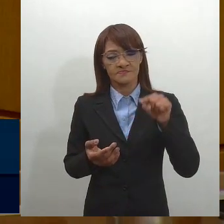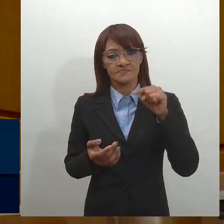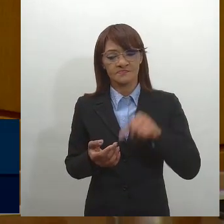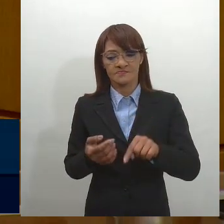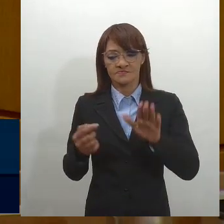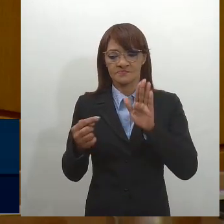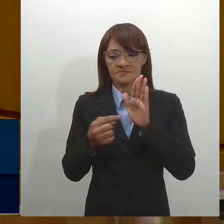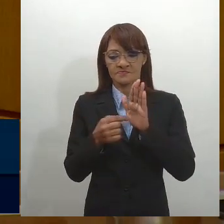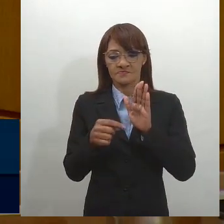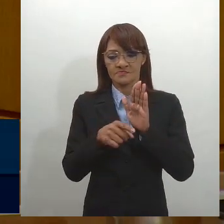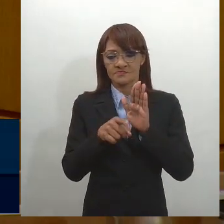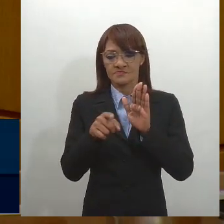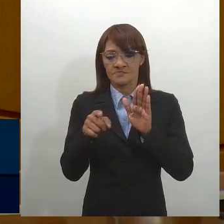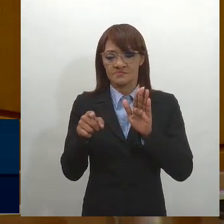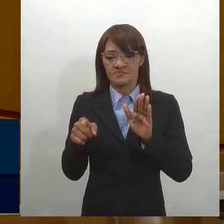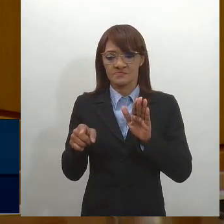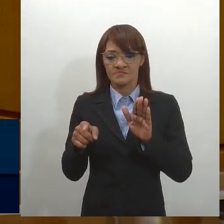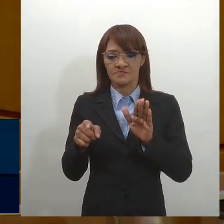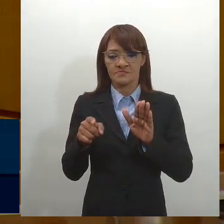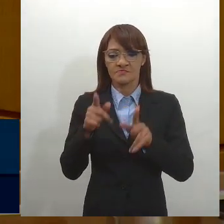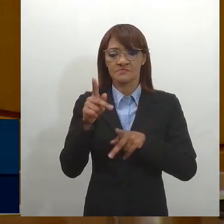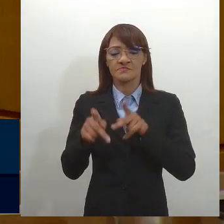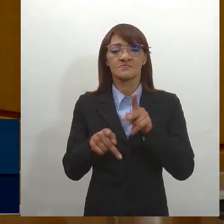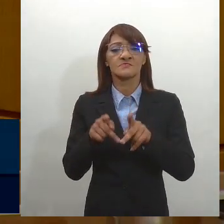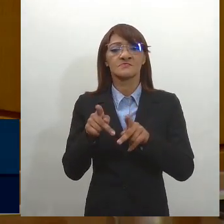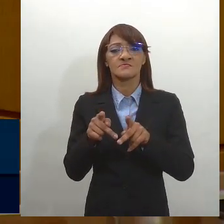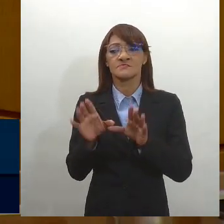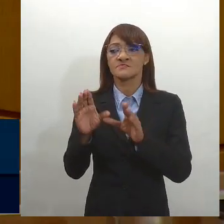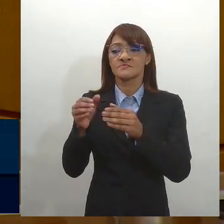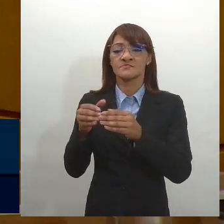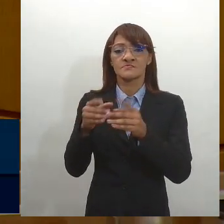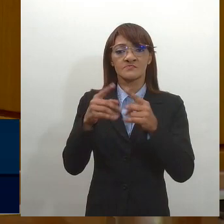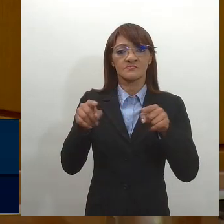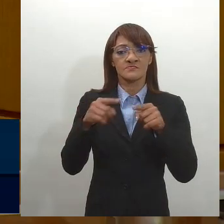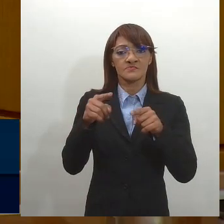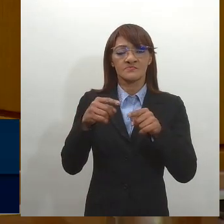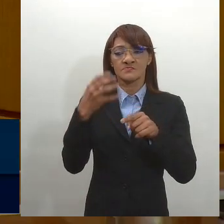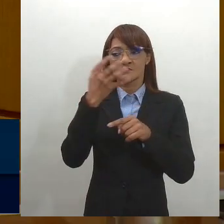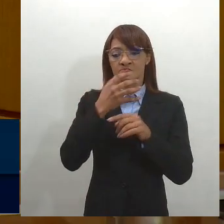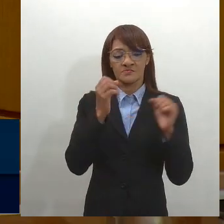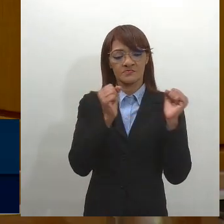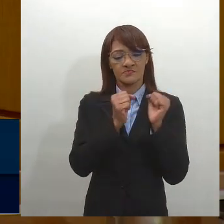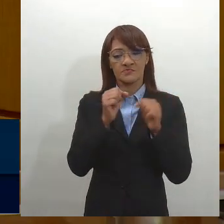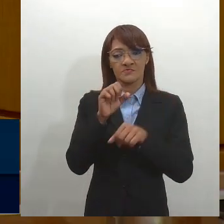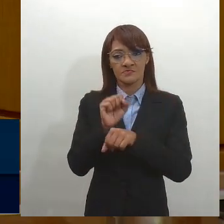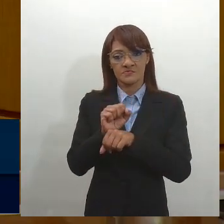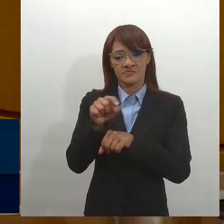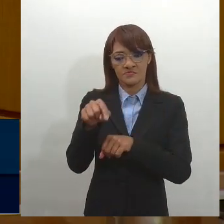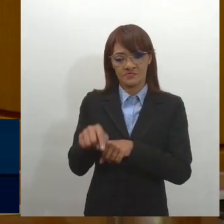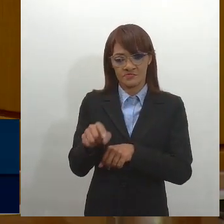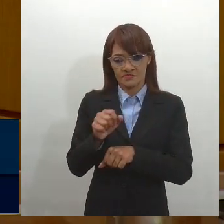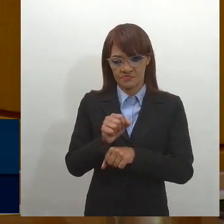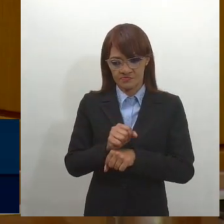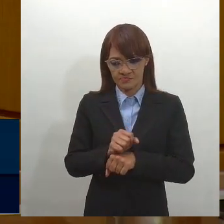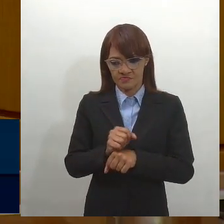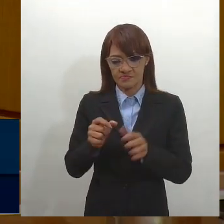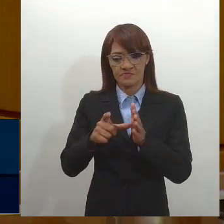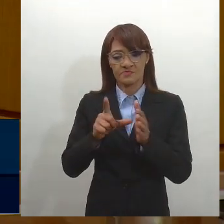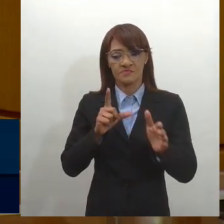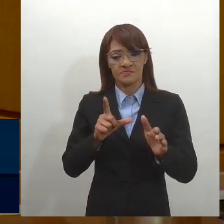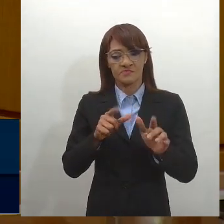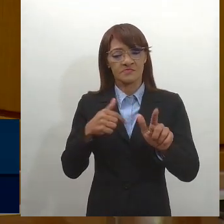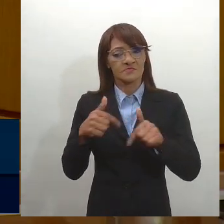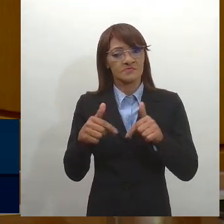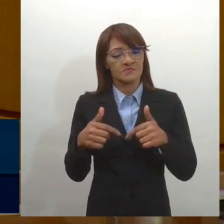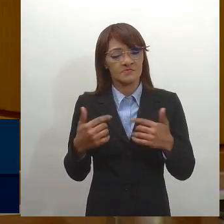que estão esperando, né, o pagamento, né, do serviço que foi prestado, né, no São João,